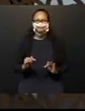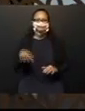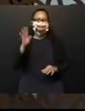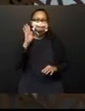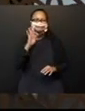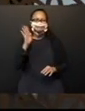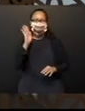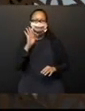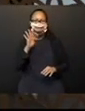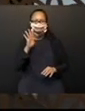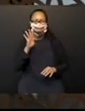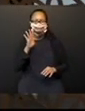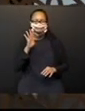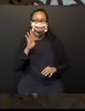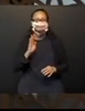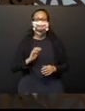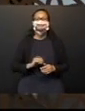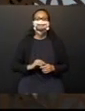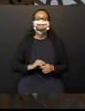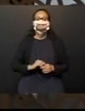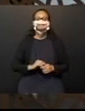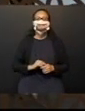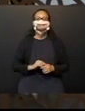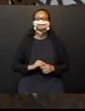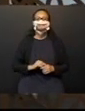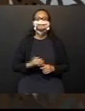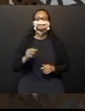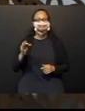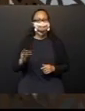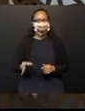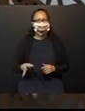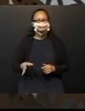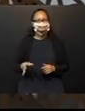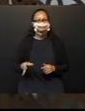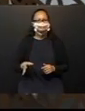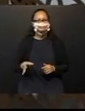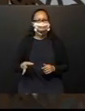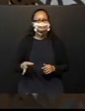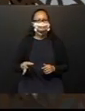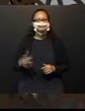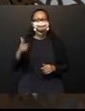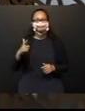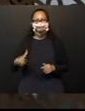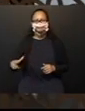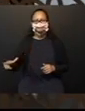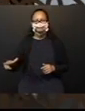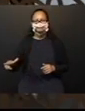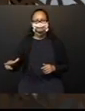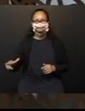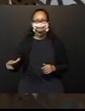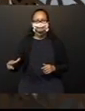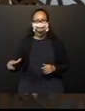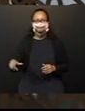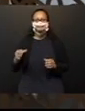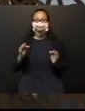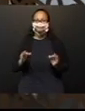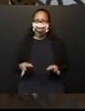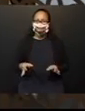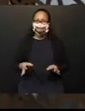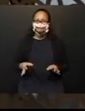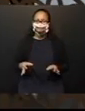essa participação. É por aí mesmo. E vamos continuar assim, tá? Que está dando certo.